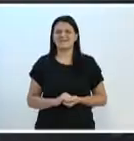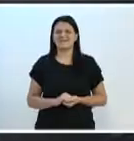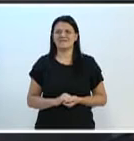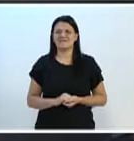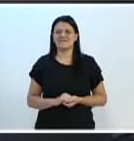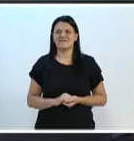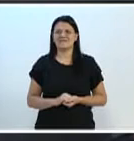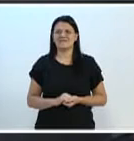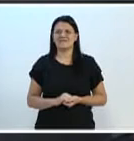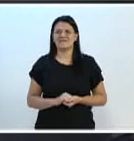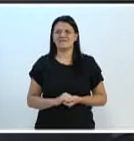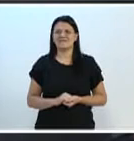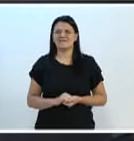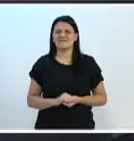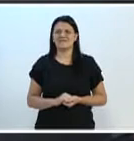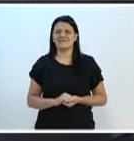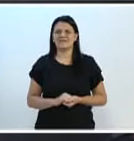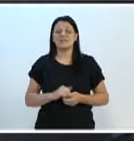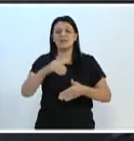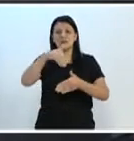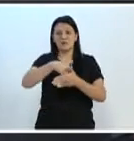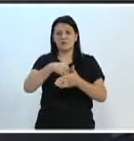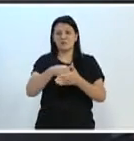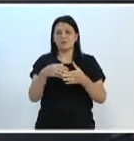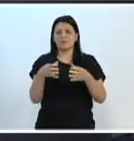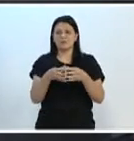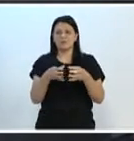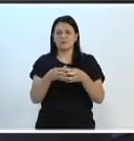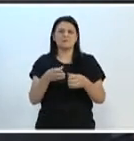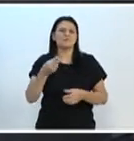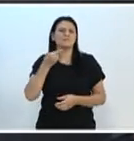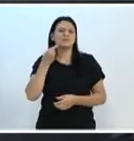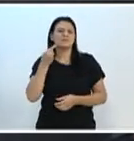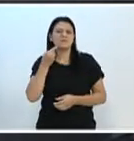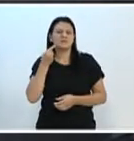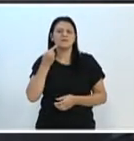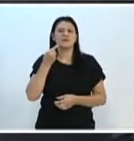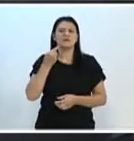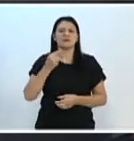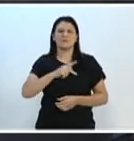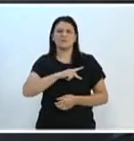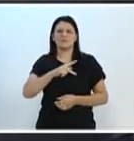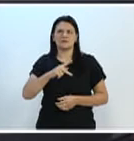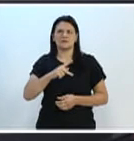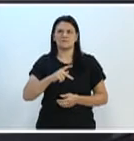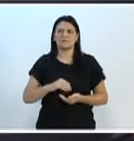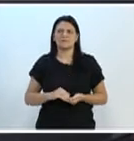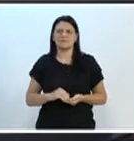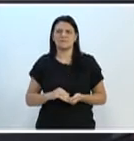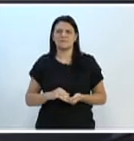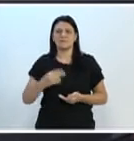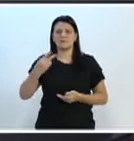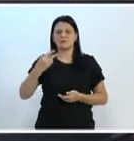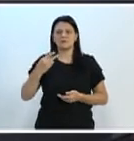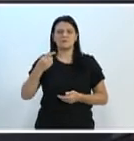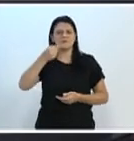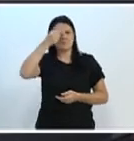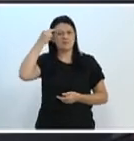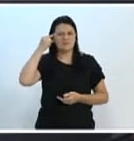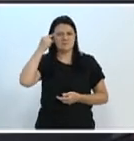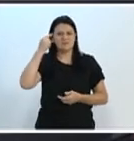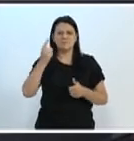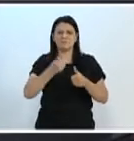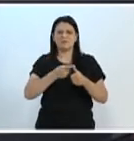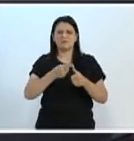Eu voto na chapa avulsa. Marcelo Lanzarin, presidente. Vice Marcos da Rosa,